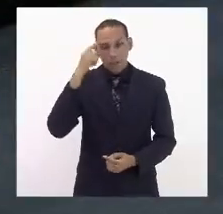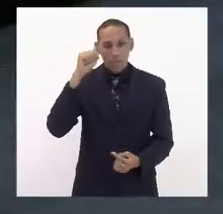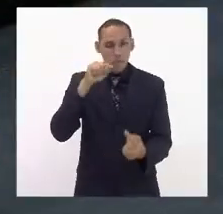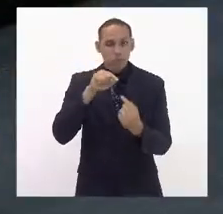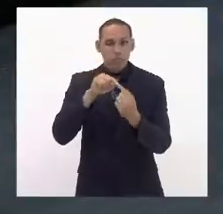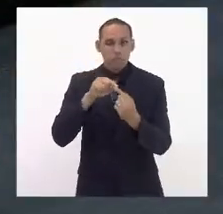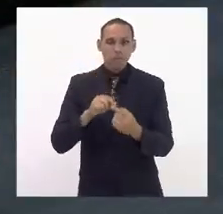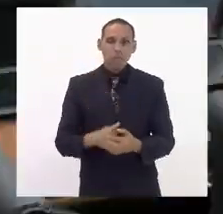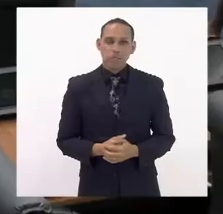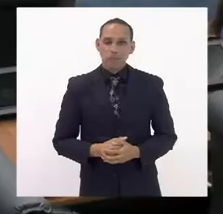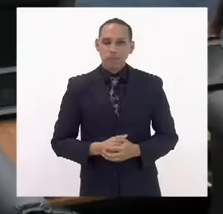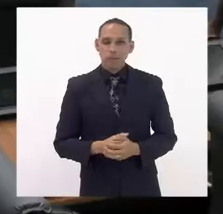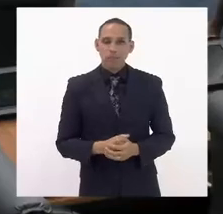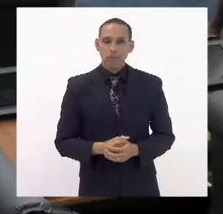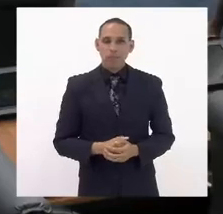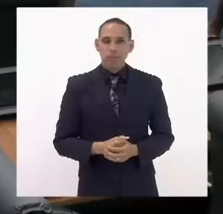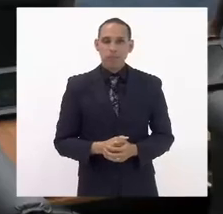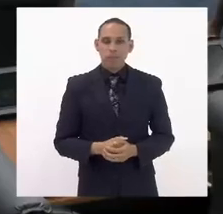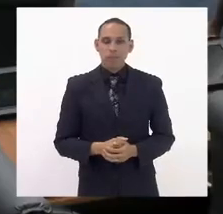Favorável.